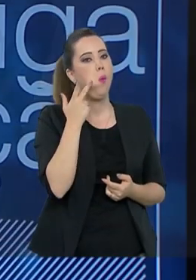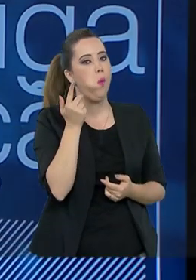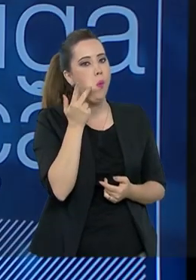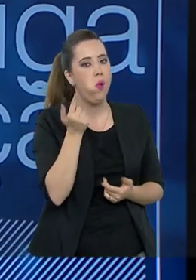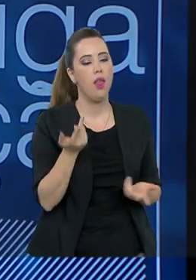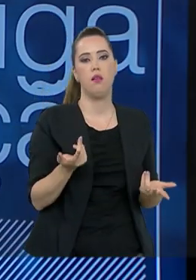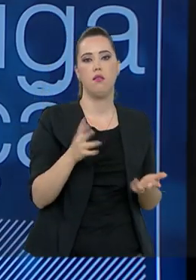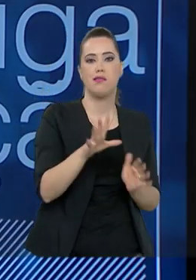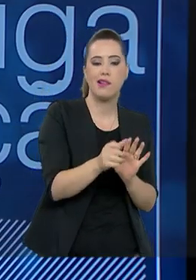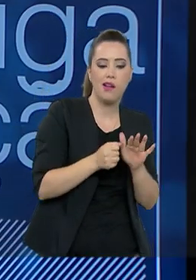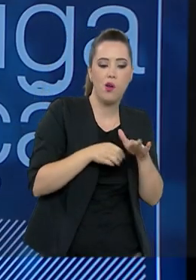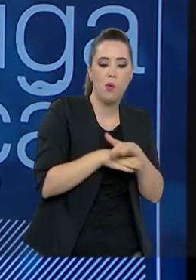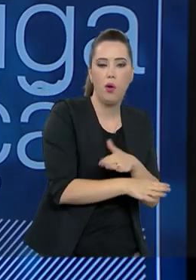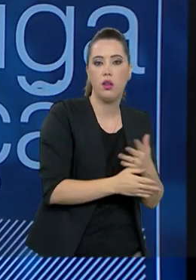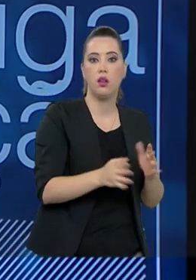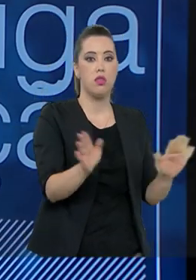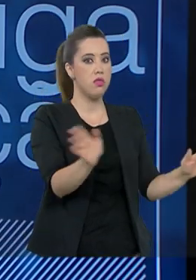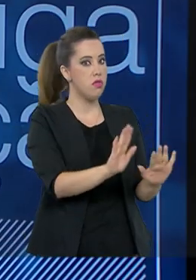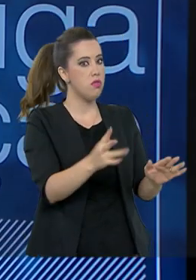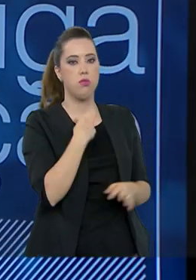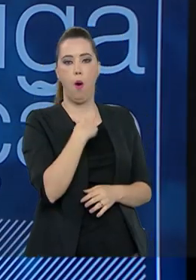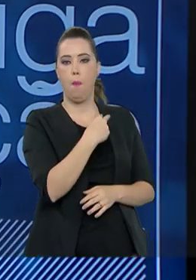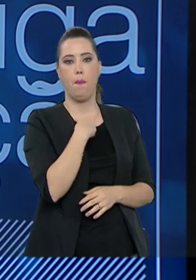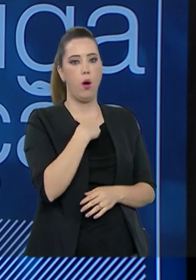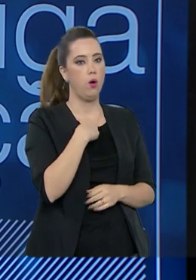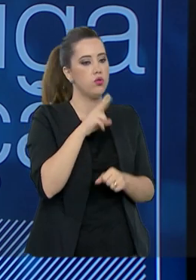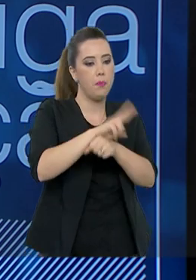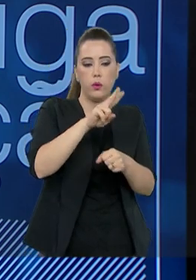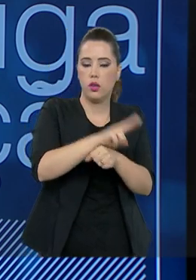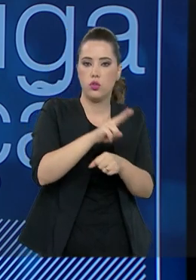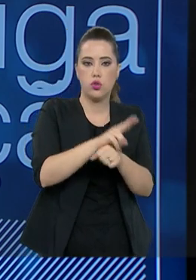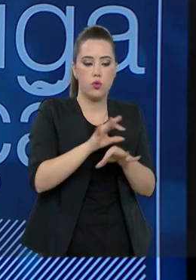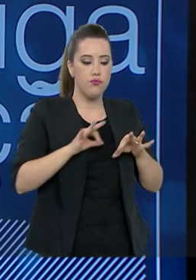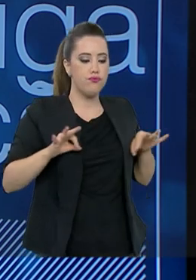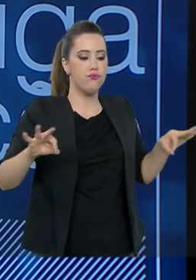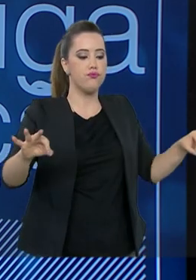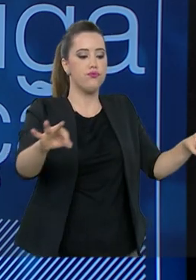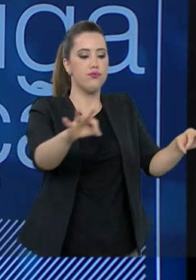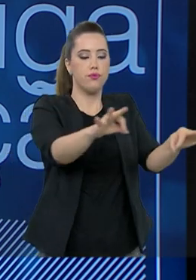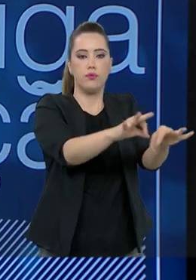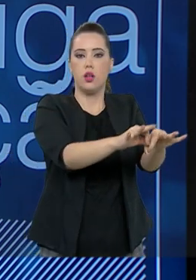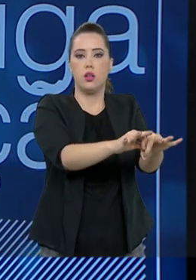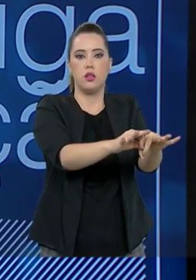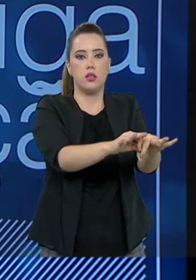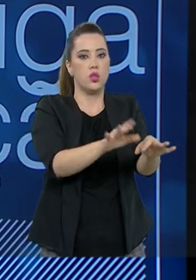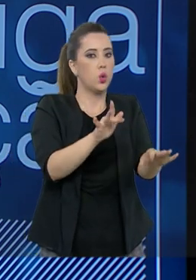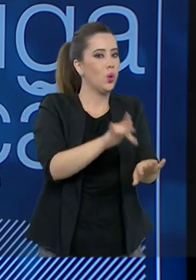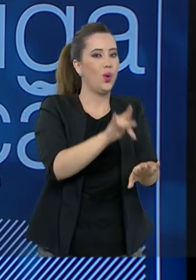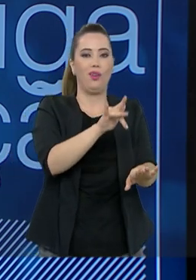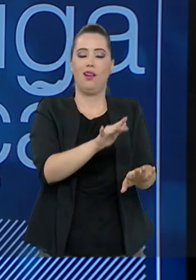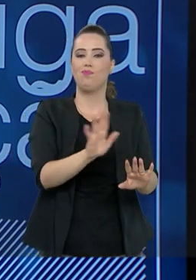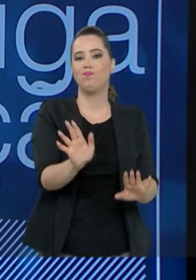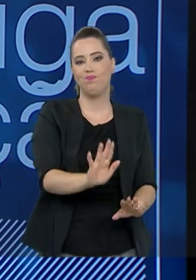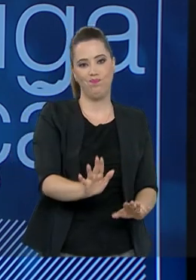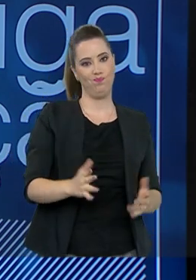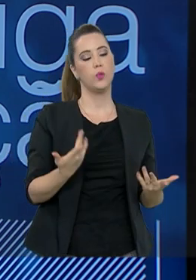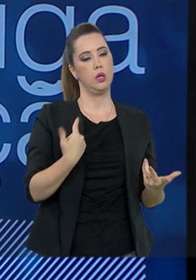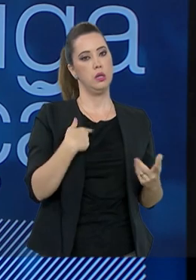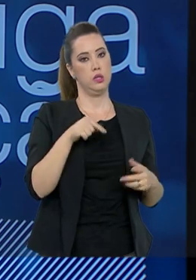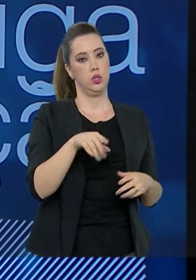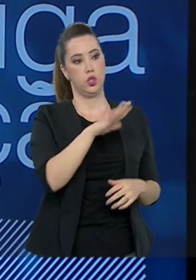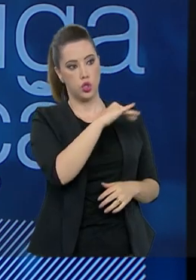cápsulas, mas é importante que não se mexa, que se isole, chame a perícia, que é a perícia que vai saber como proceder naquela situação. Então,